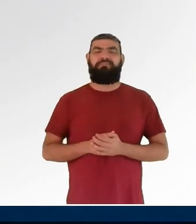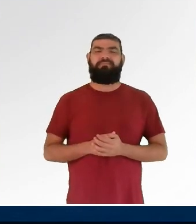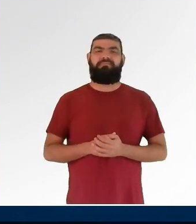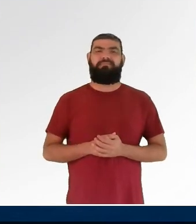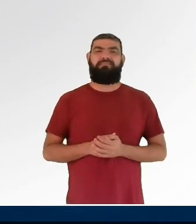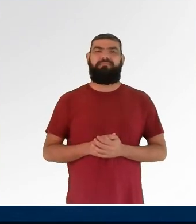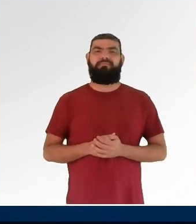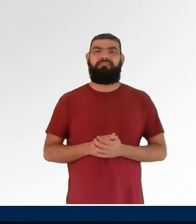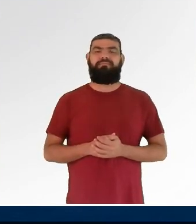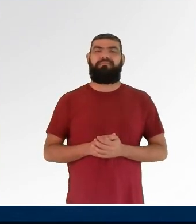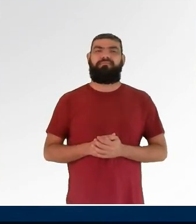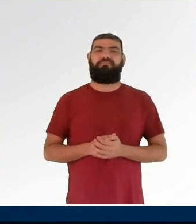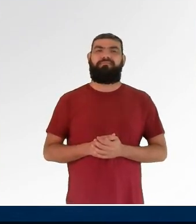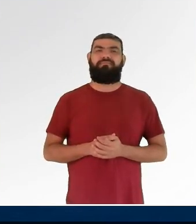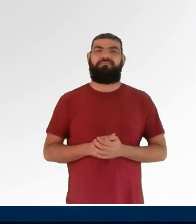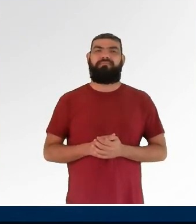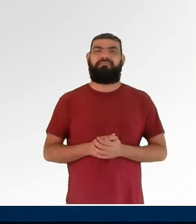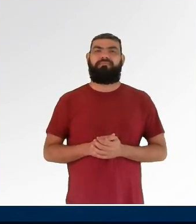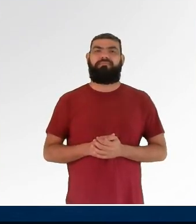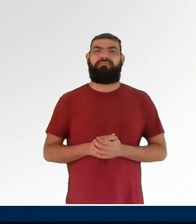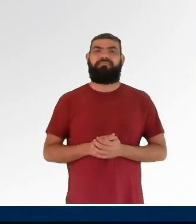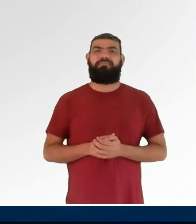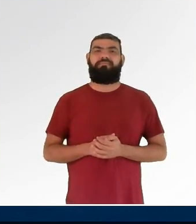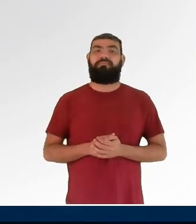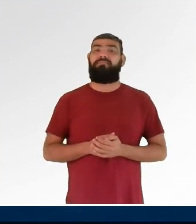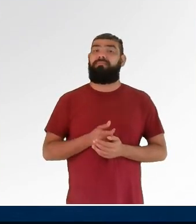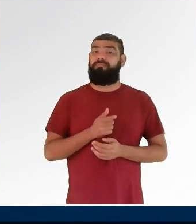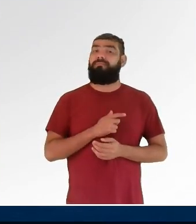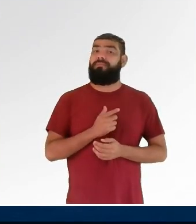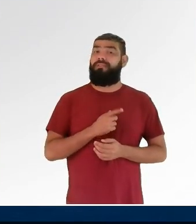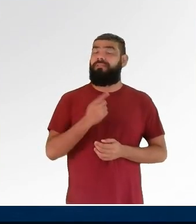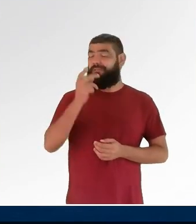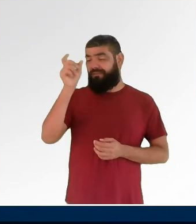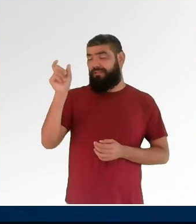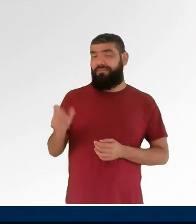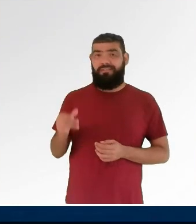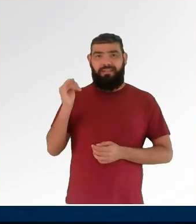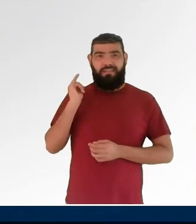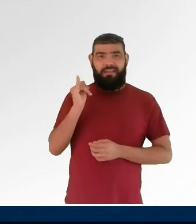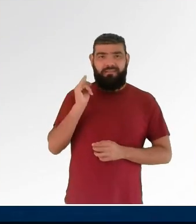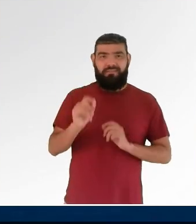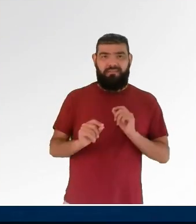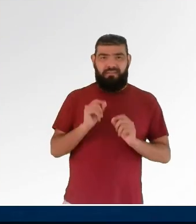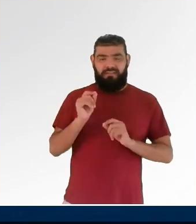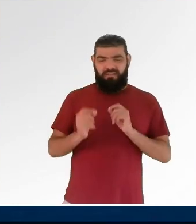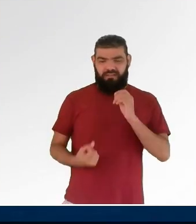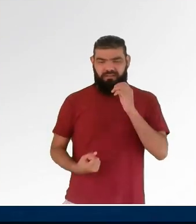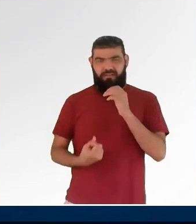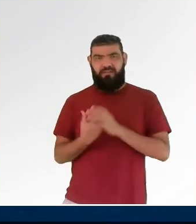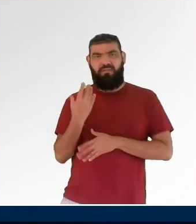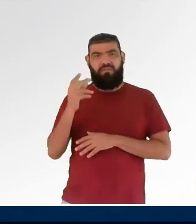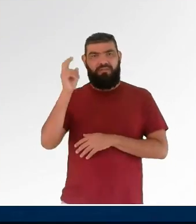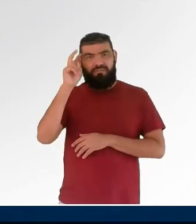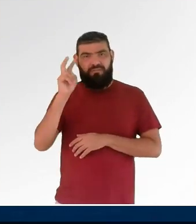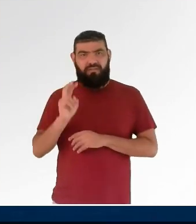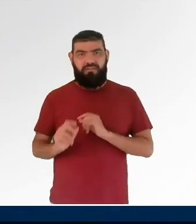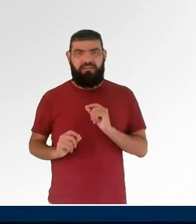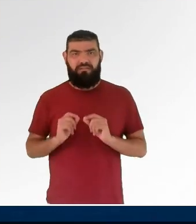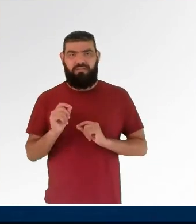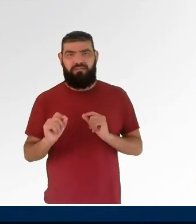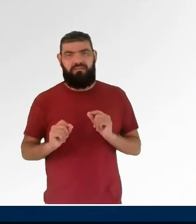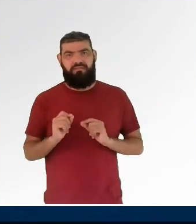dele? Tem um elemento da narrativa ali. Quem criou a narrativa, a história, partiu de um